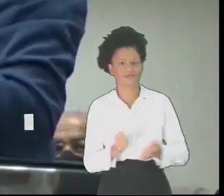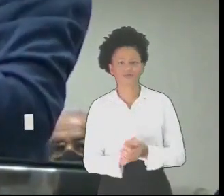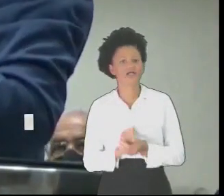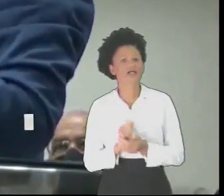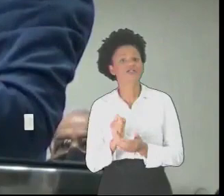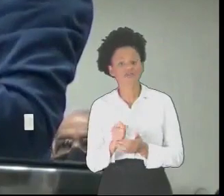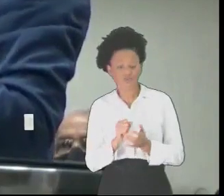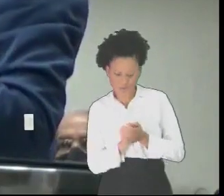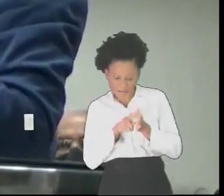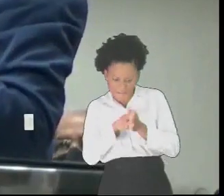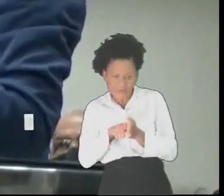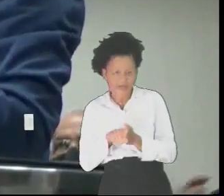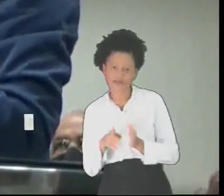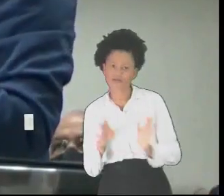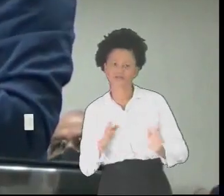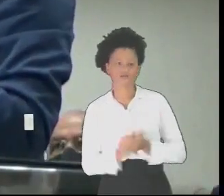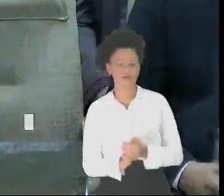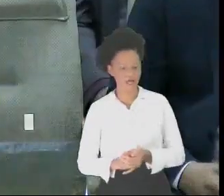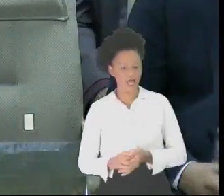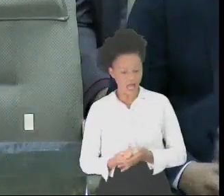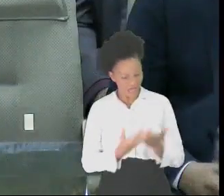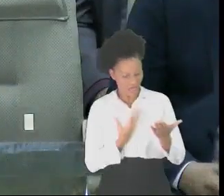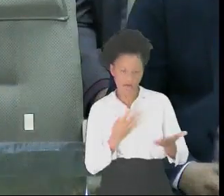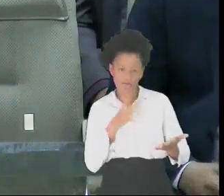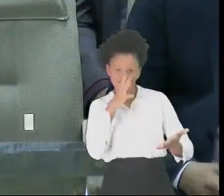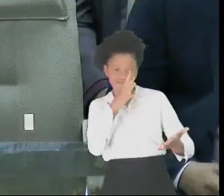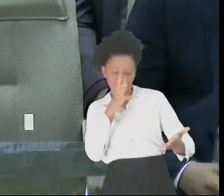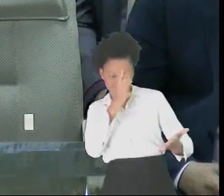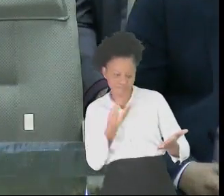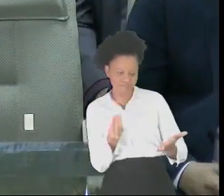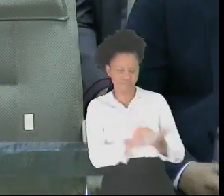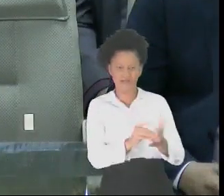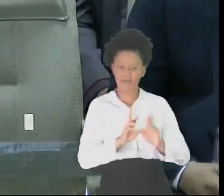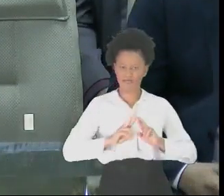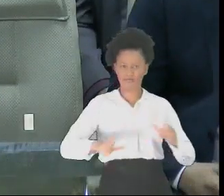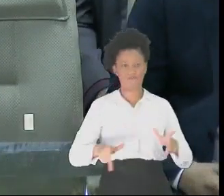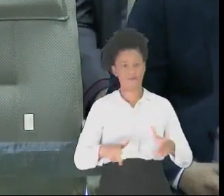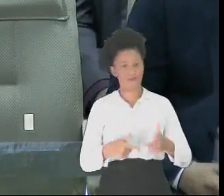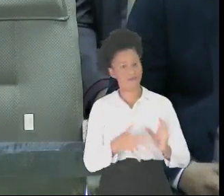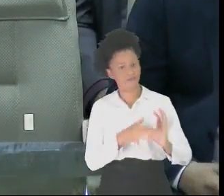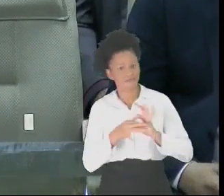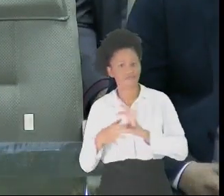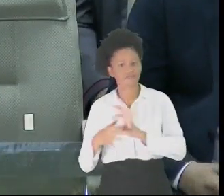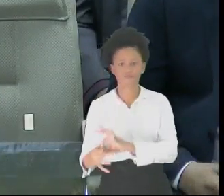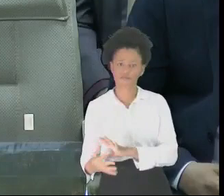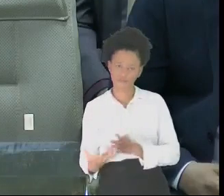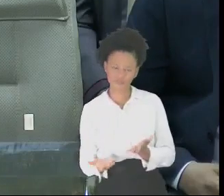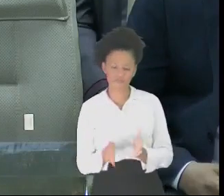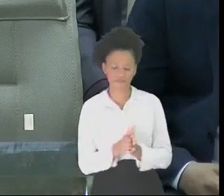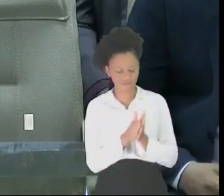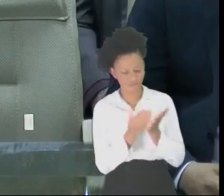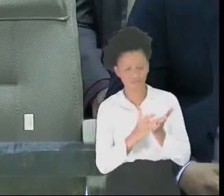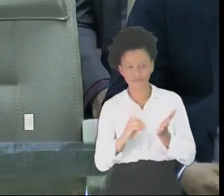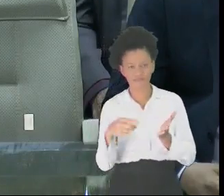é uma exegese. É empurrar no texto o que o texto não está dizendo. Então, e a Bíblia diz que vai acontecer o quê? Depois nós,